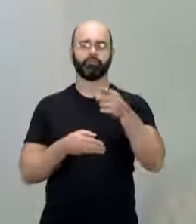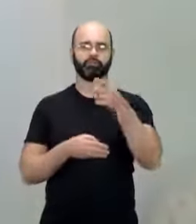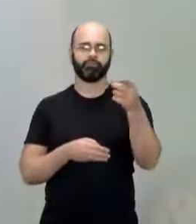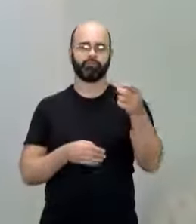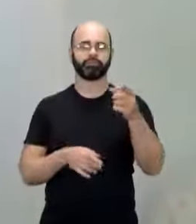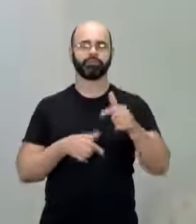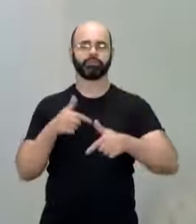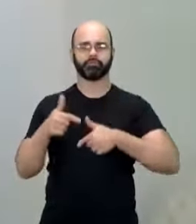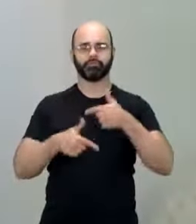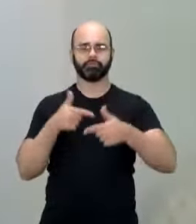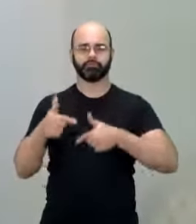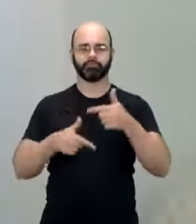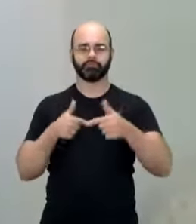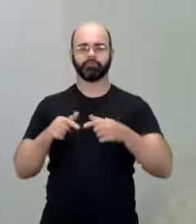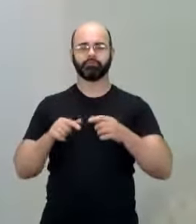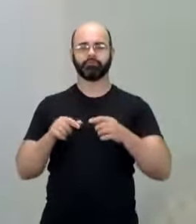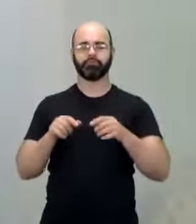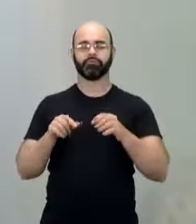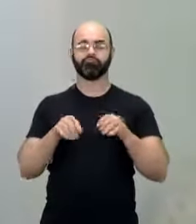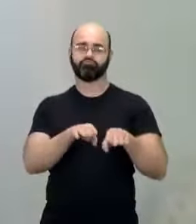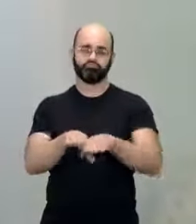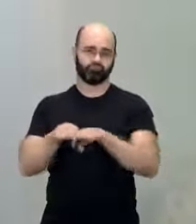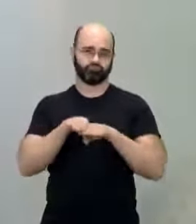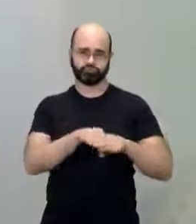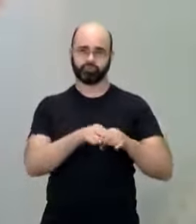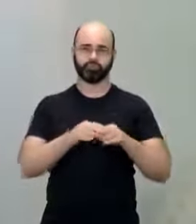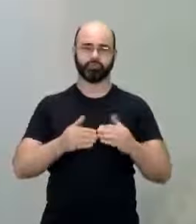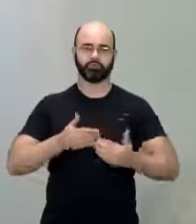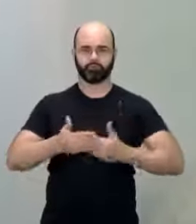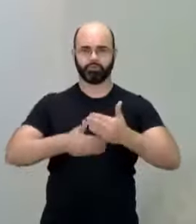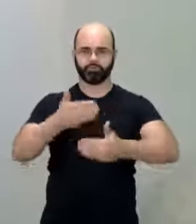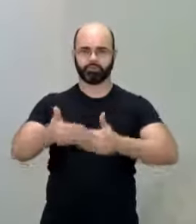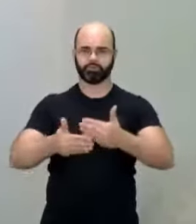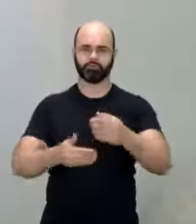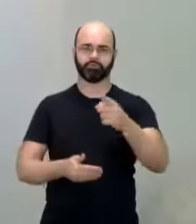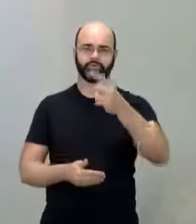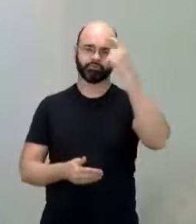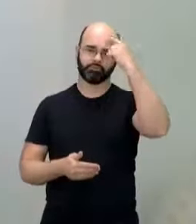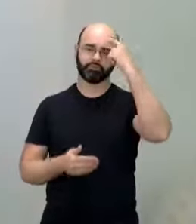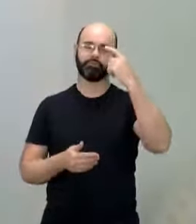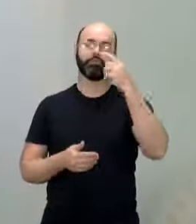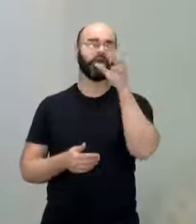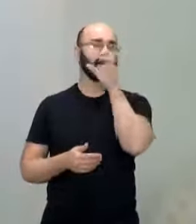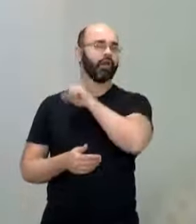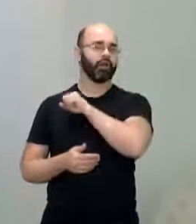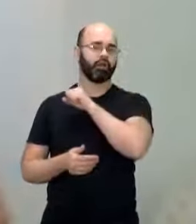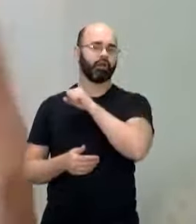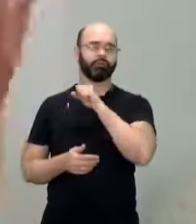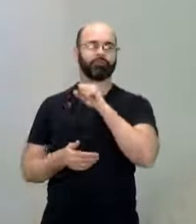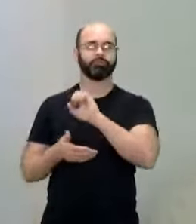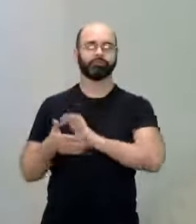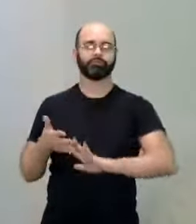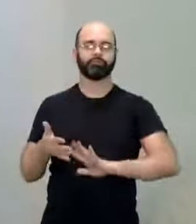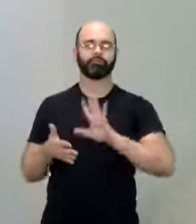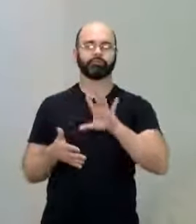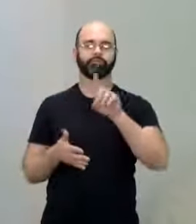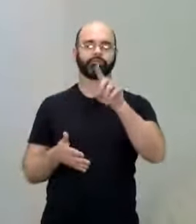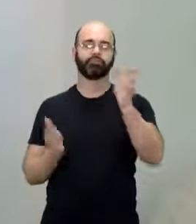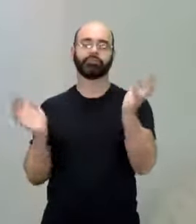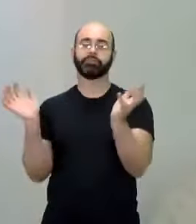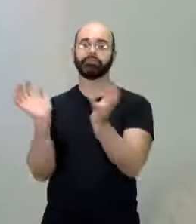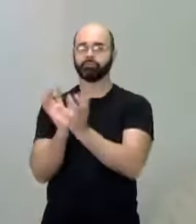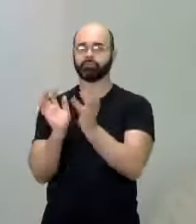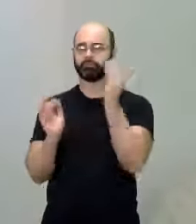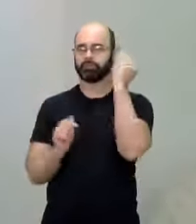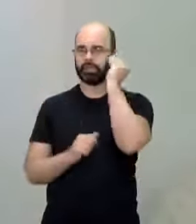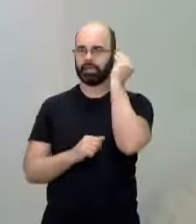modelo de homologia de processo, fizessem agora, rapidamente, esse exercício, mas buscassem fazer com suas